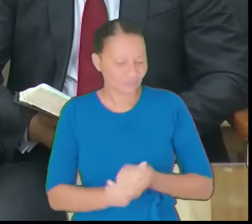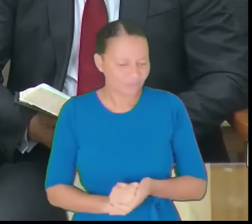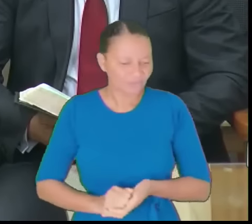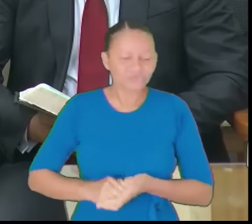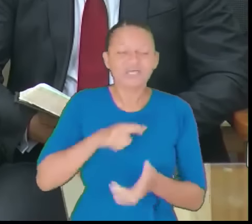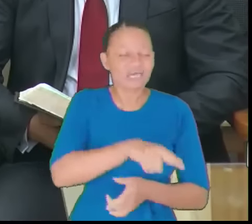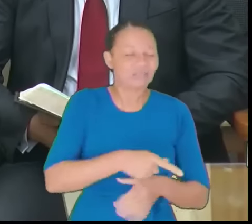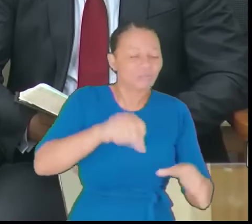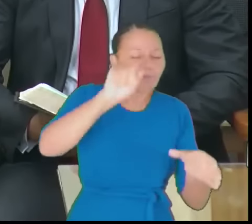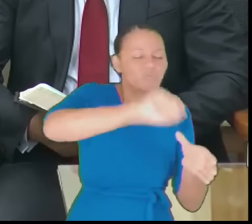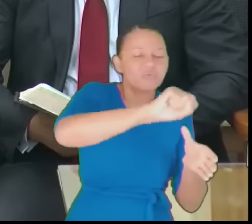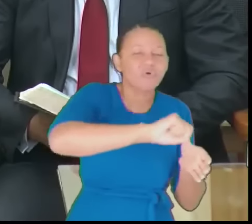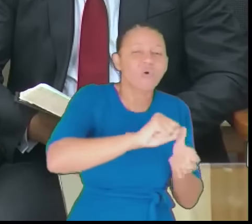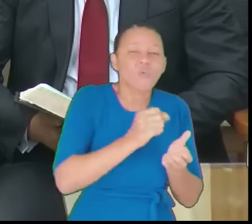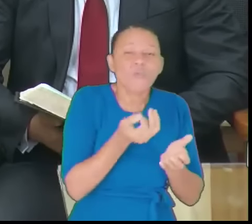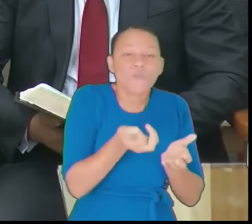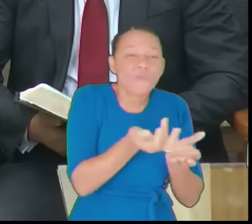nele.